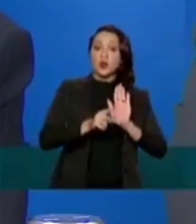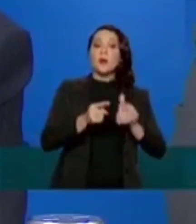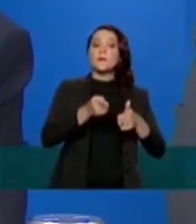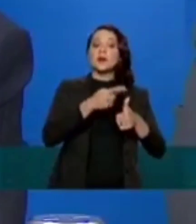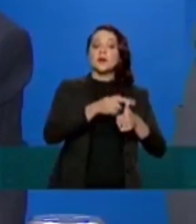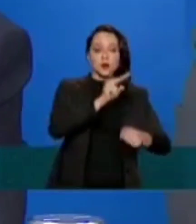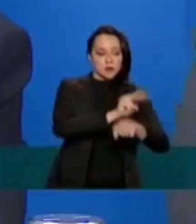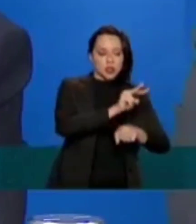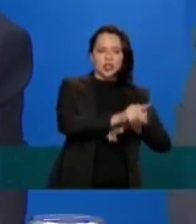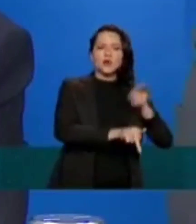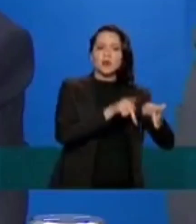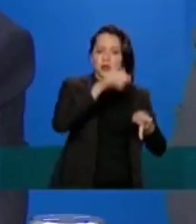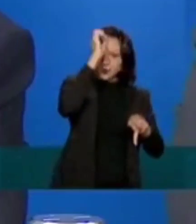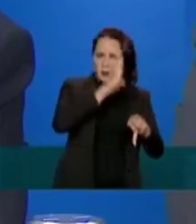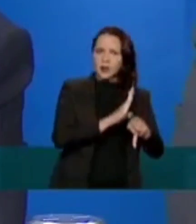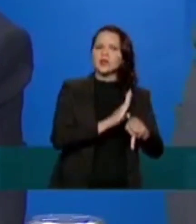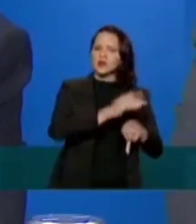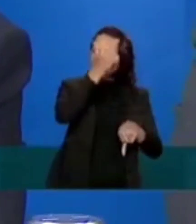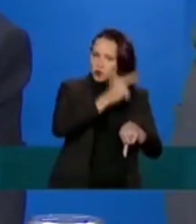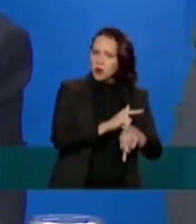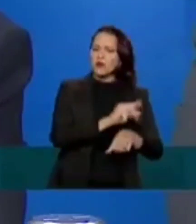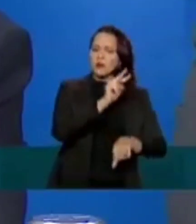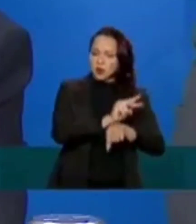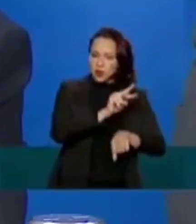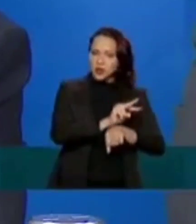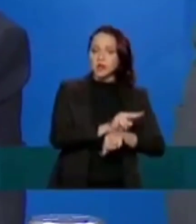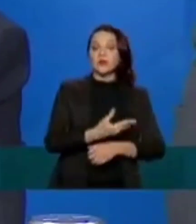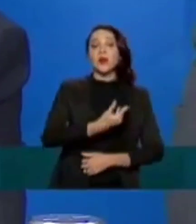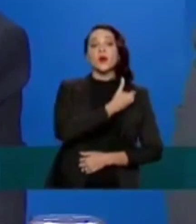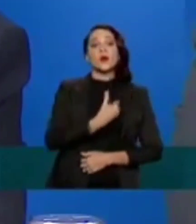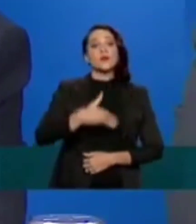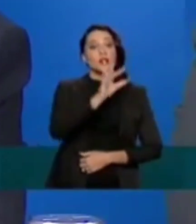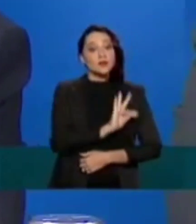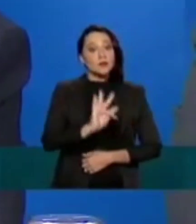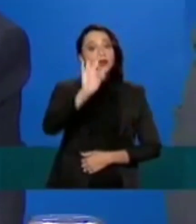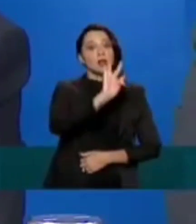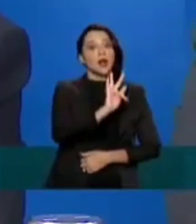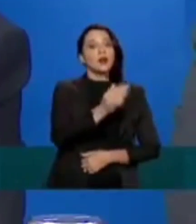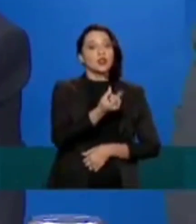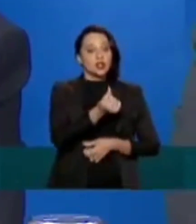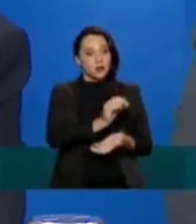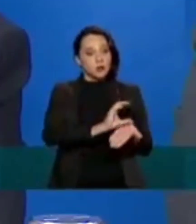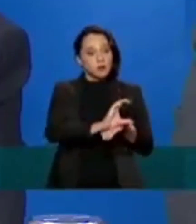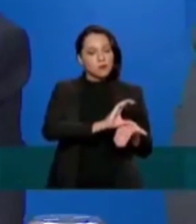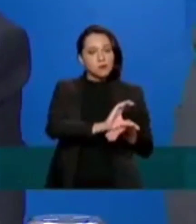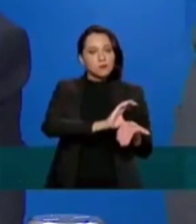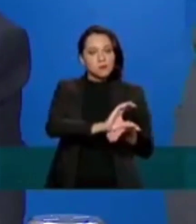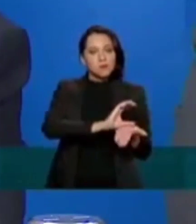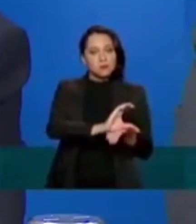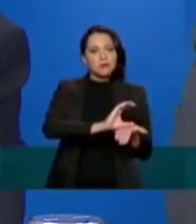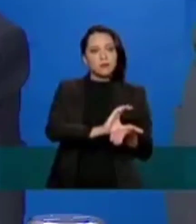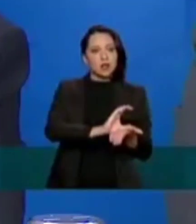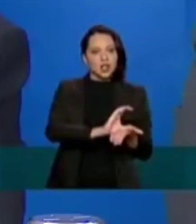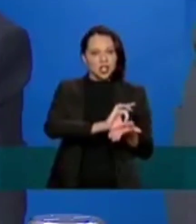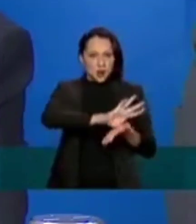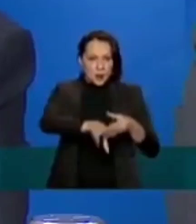proteger a população brasileira novamente, o governo federal transferindo recursos, não para dar um subsídio, mas para